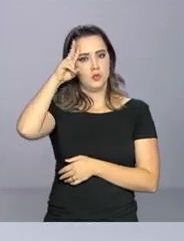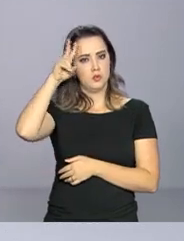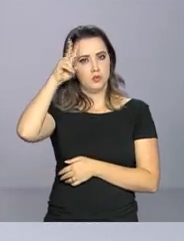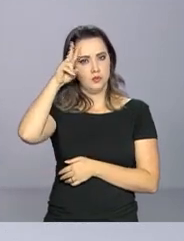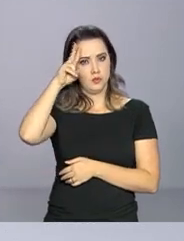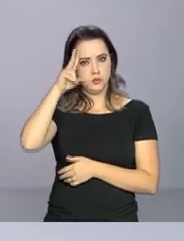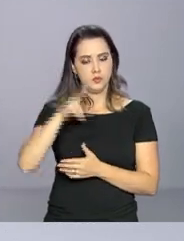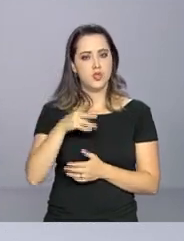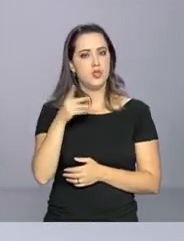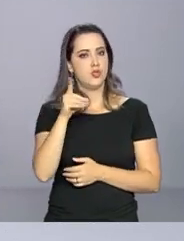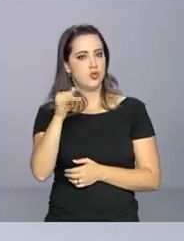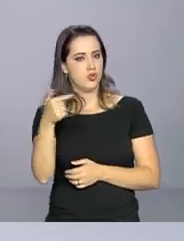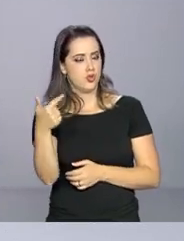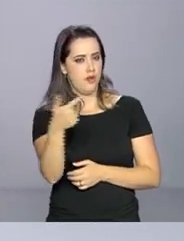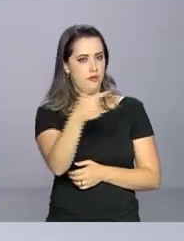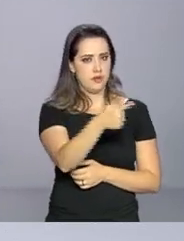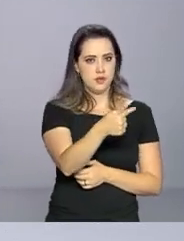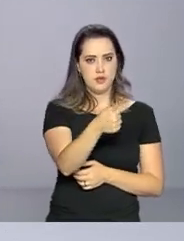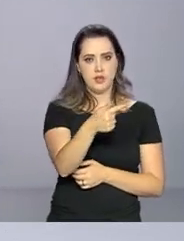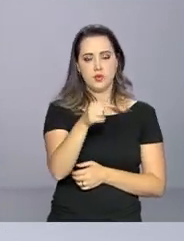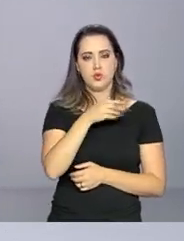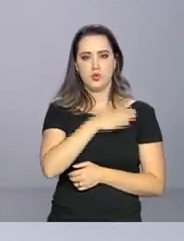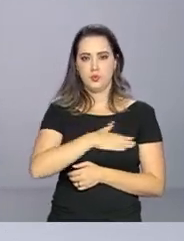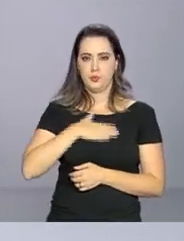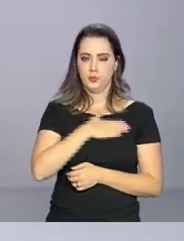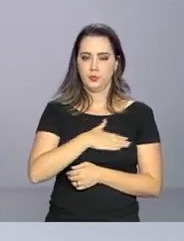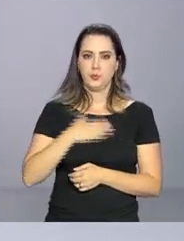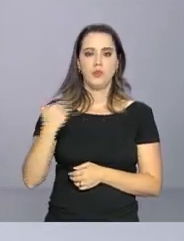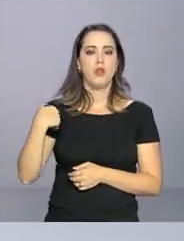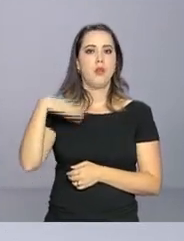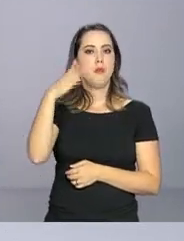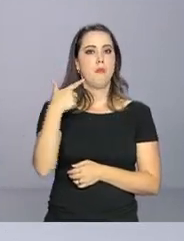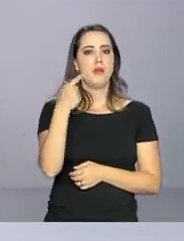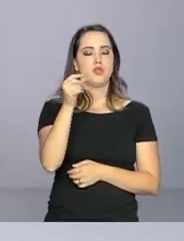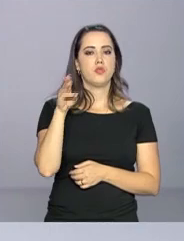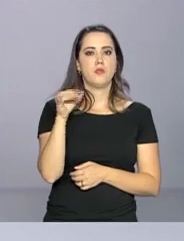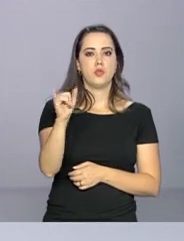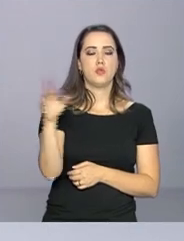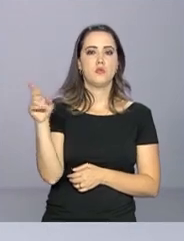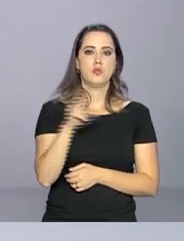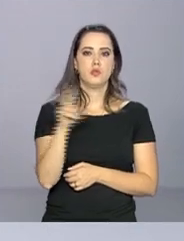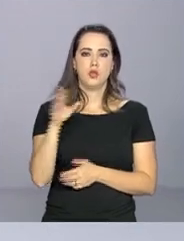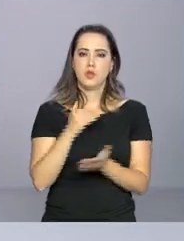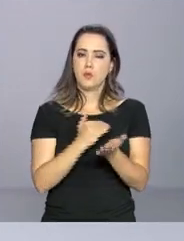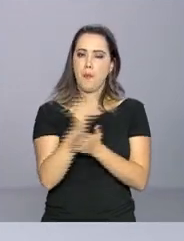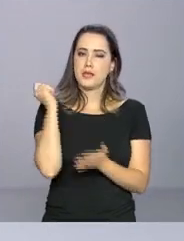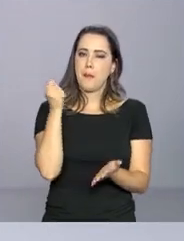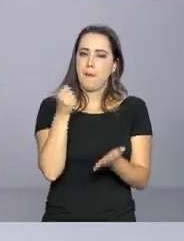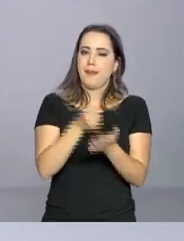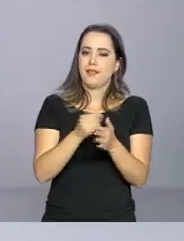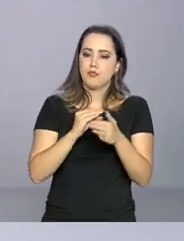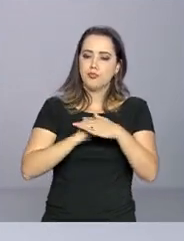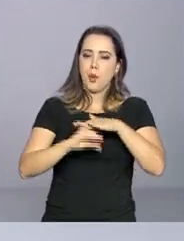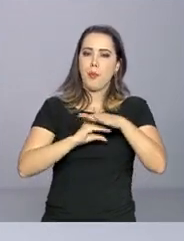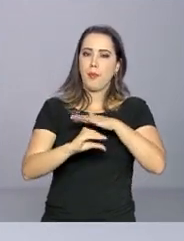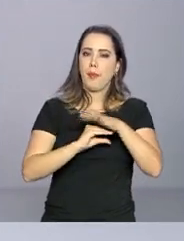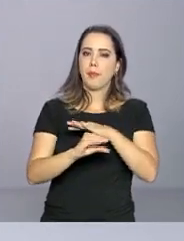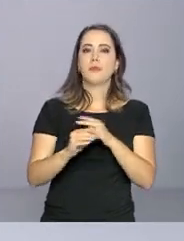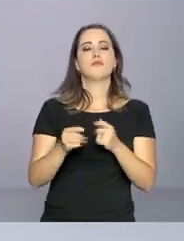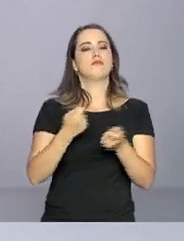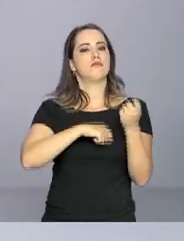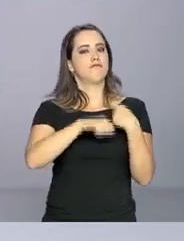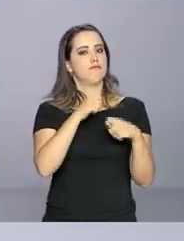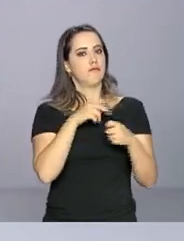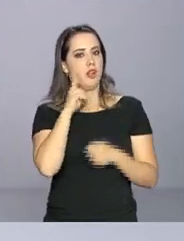próxima segunda-feira, dia 27 de agosto. Mais de R$ 20 bilhões devem ser injetados na economia.